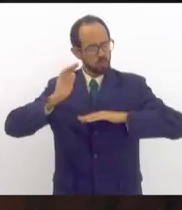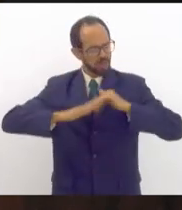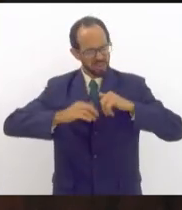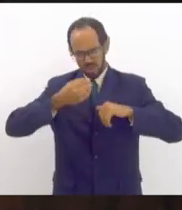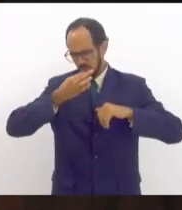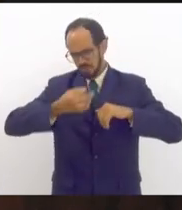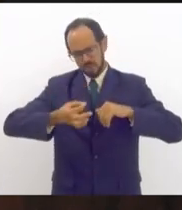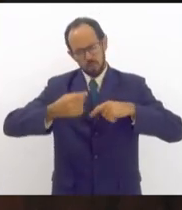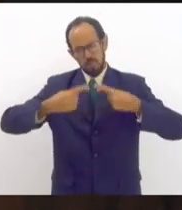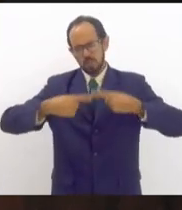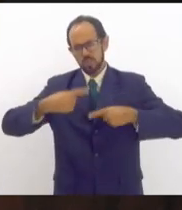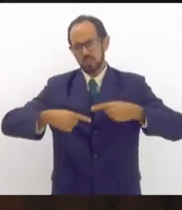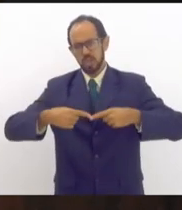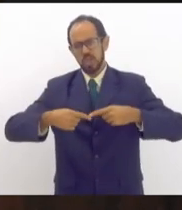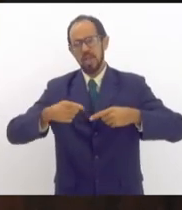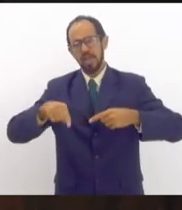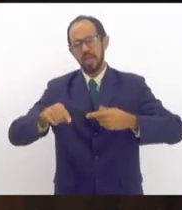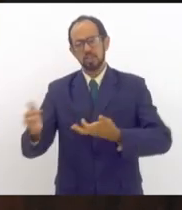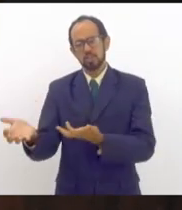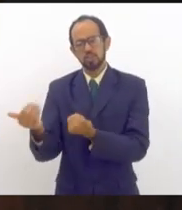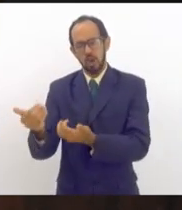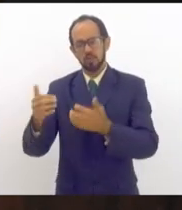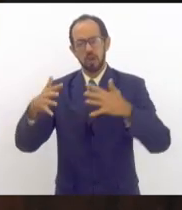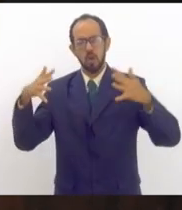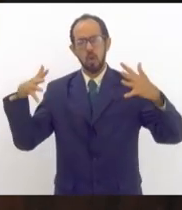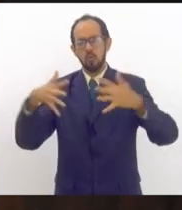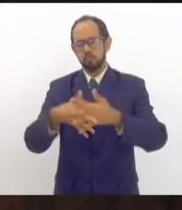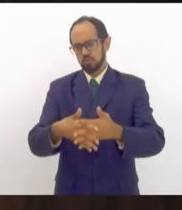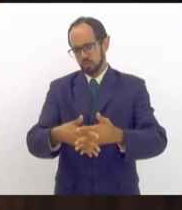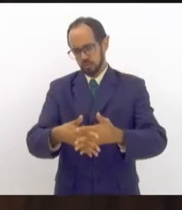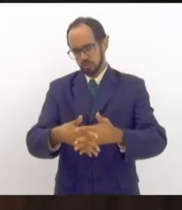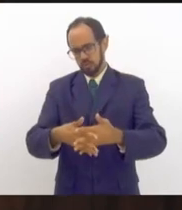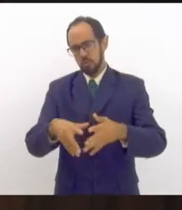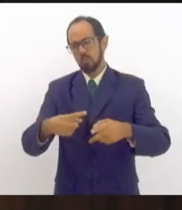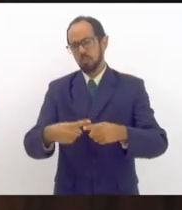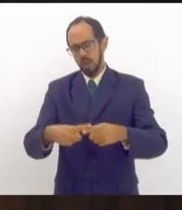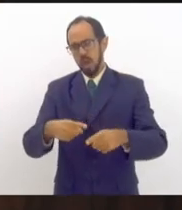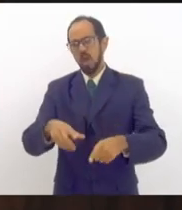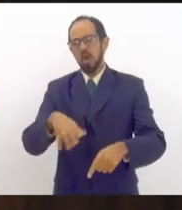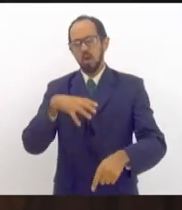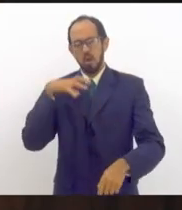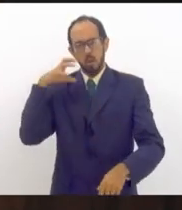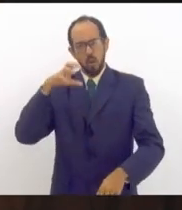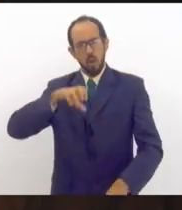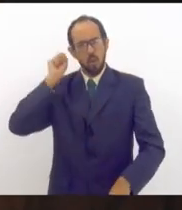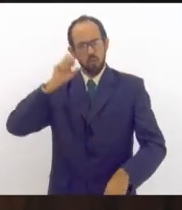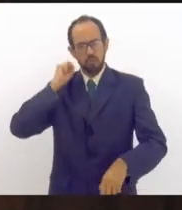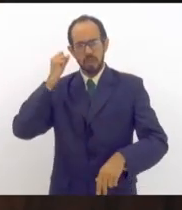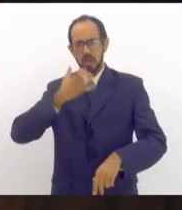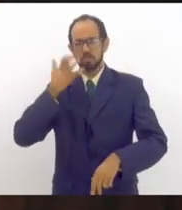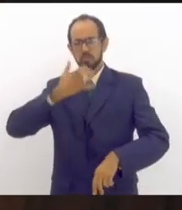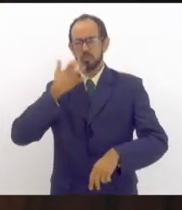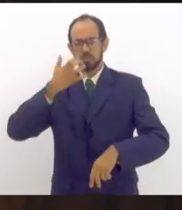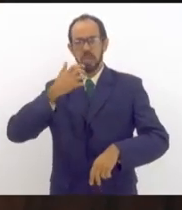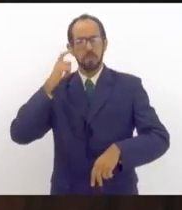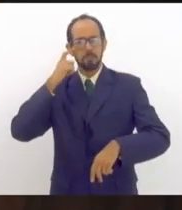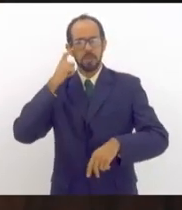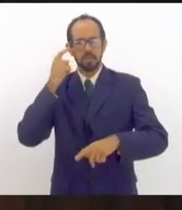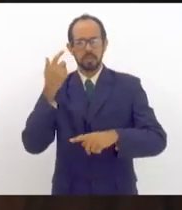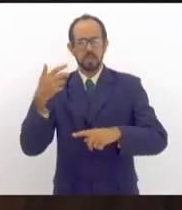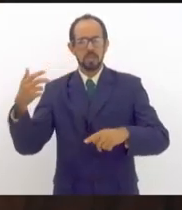jovens confundirem porque ouvem a canção e acha que o artista o Está